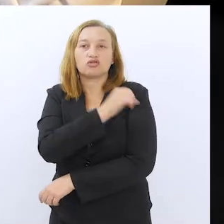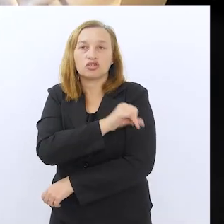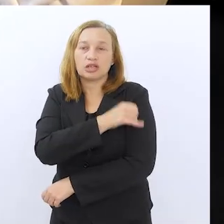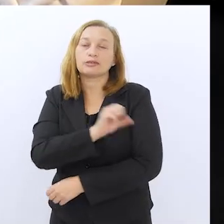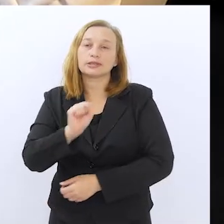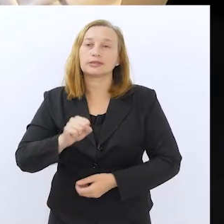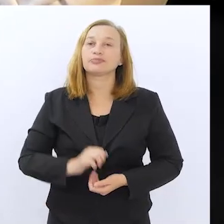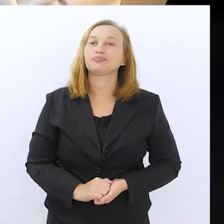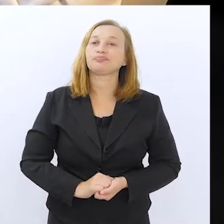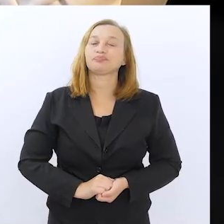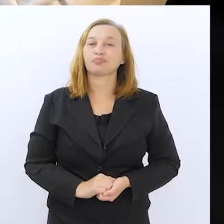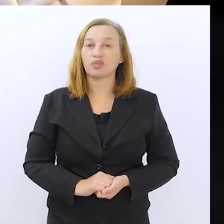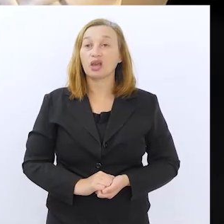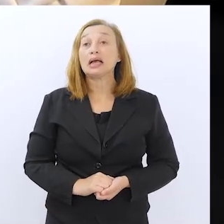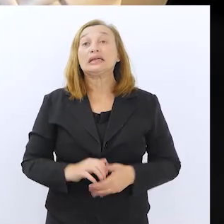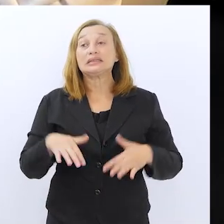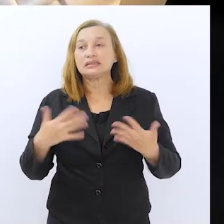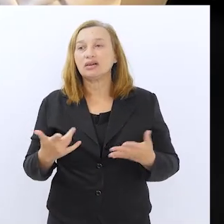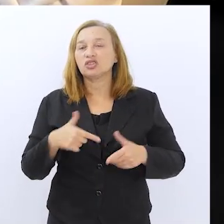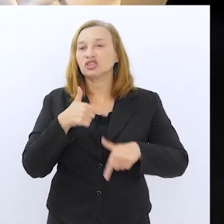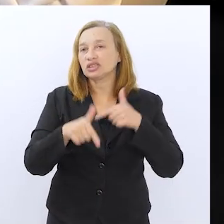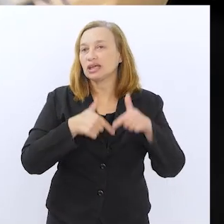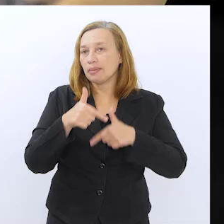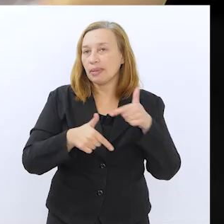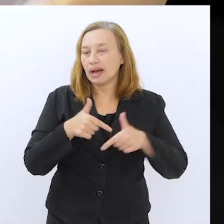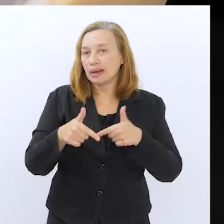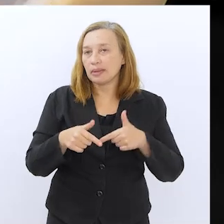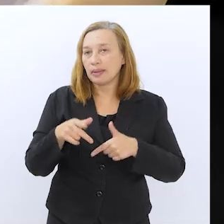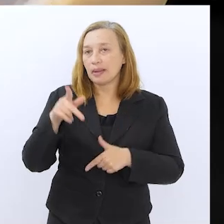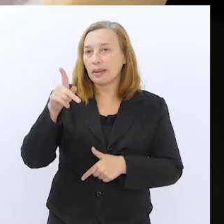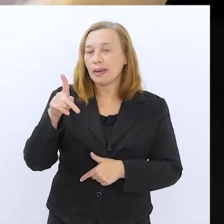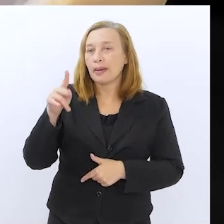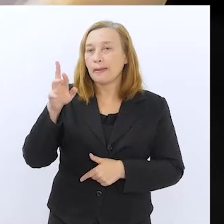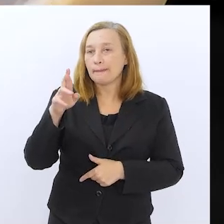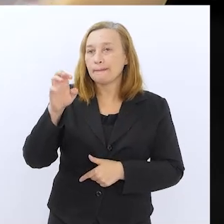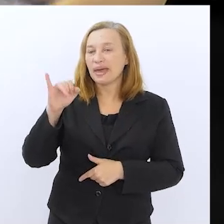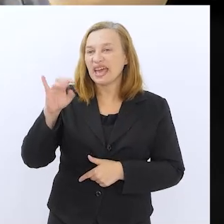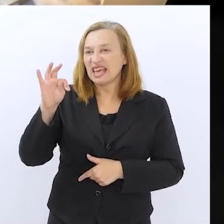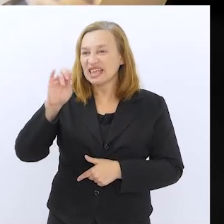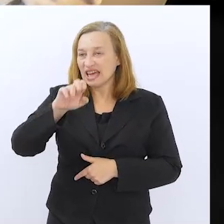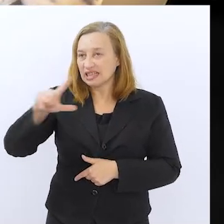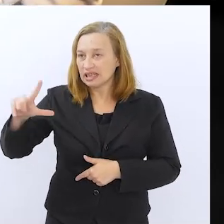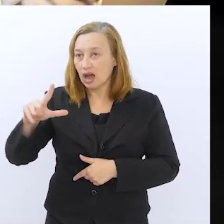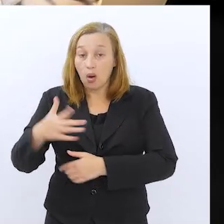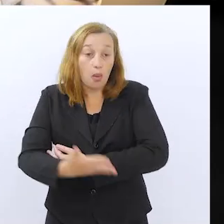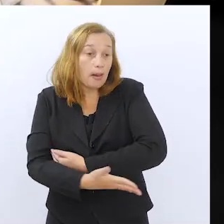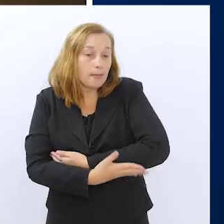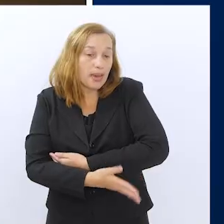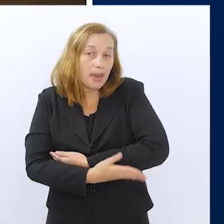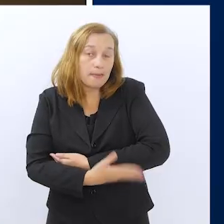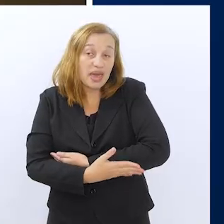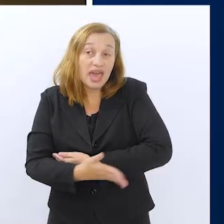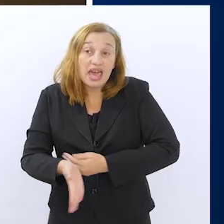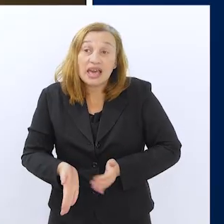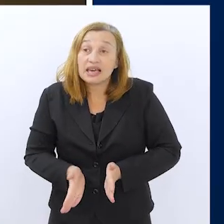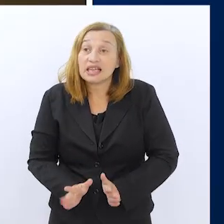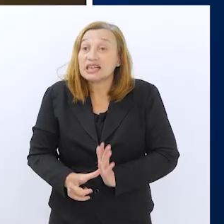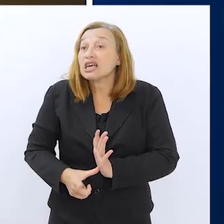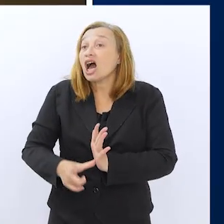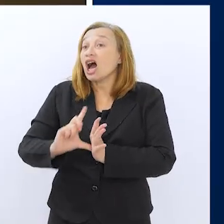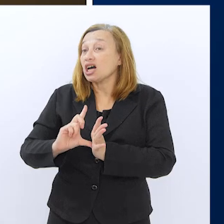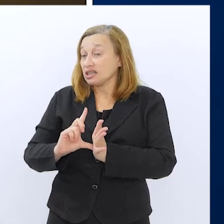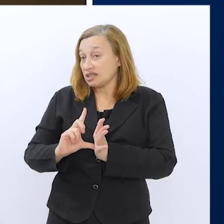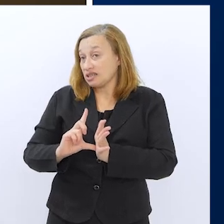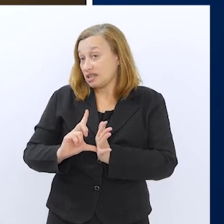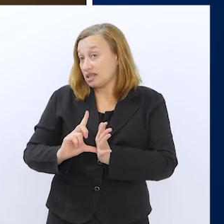Marise Barros. aqui no Rio de Então, Janeiro. a gente que trabalha em UTI neonatal, né, e que faz muito atendimento a bebês que nascem